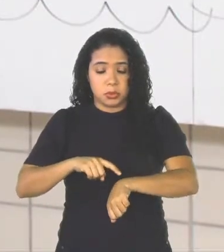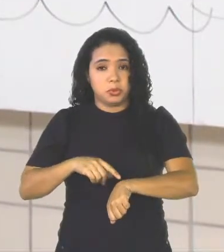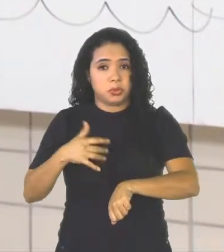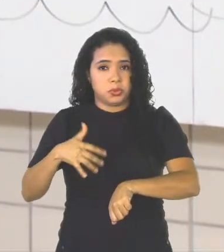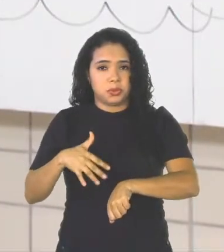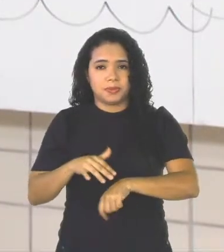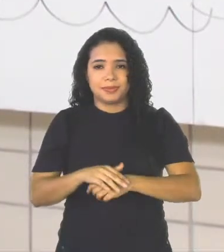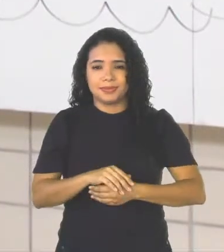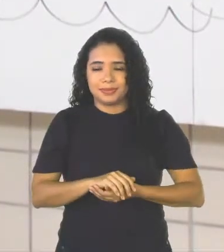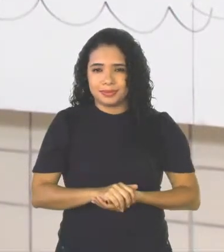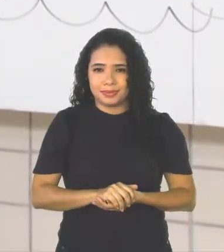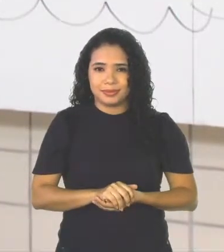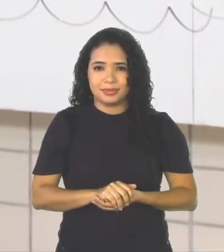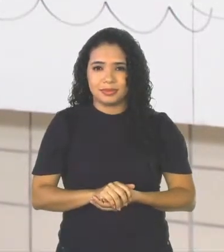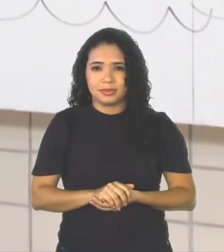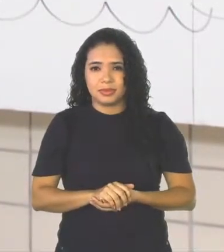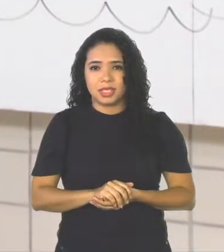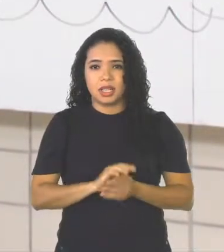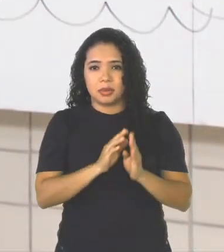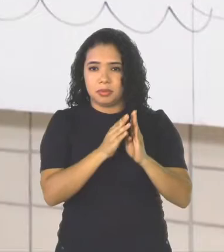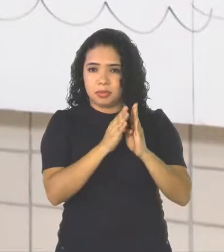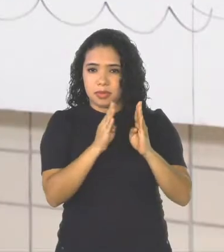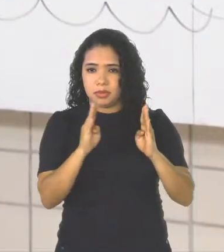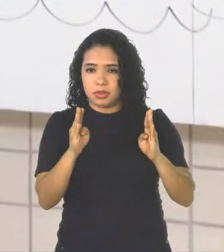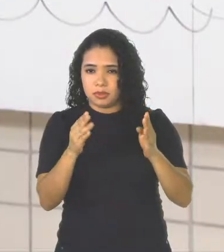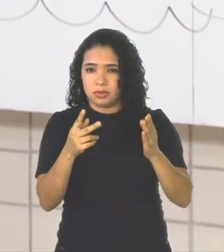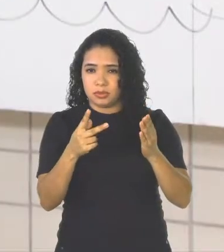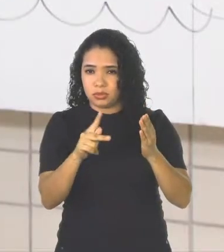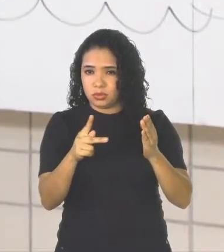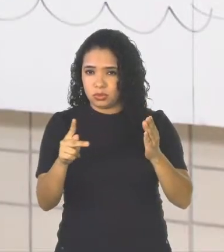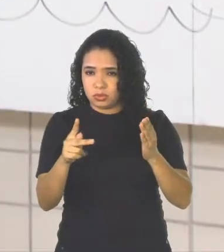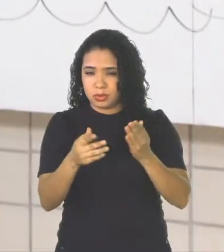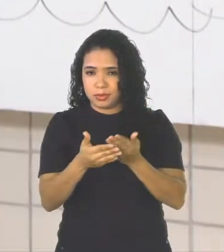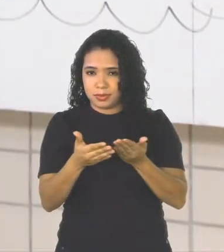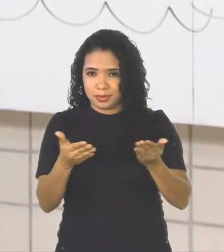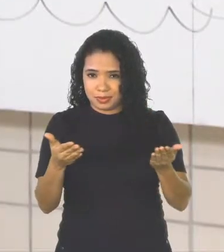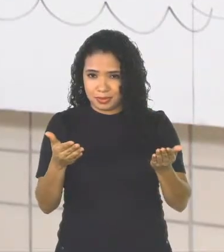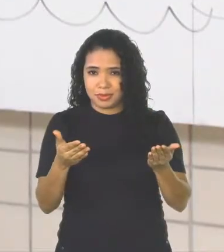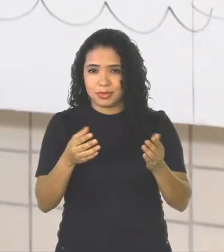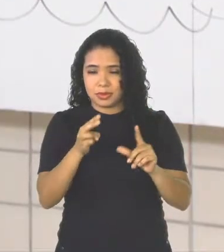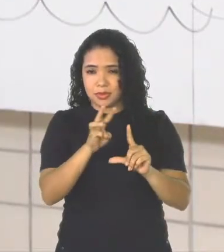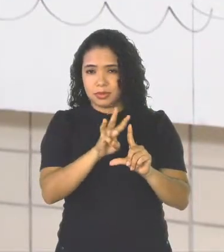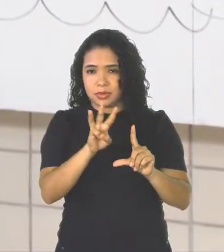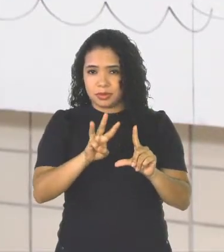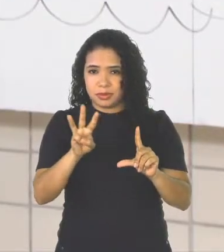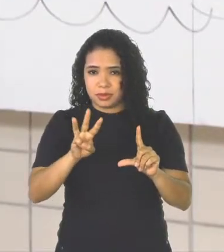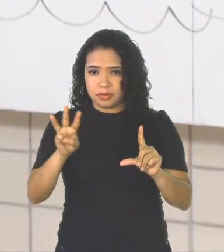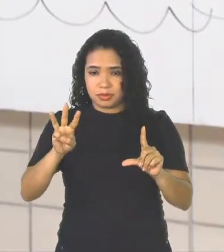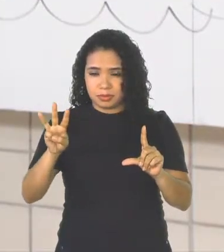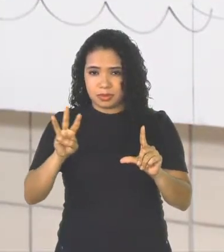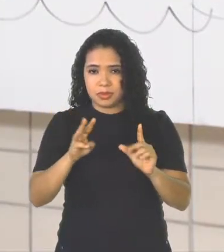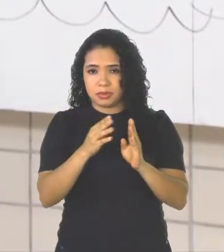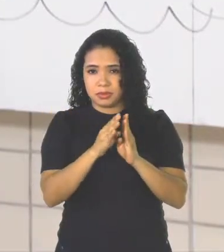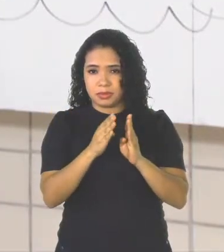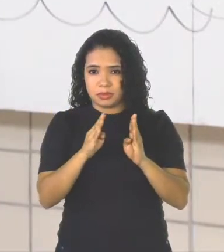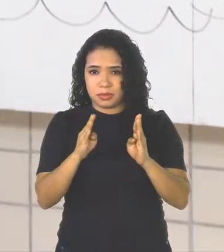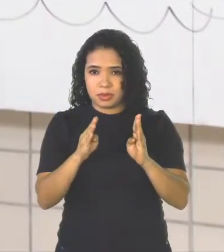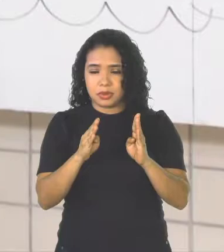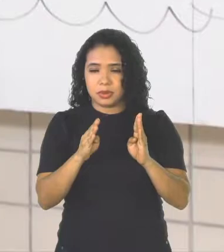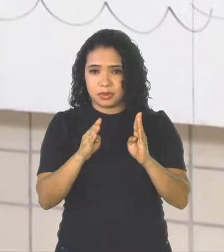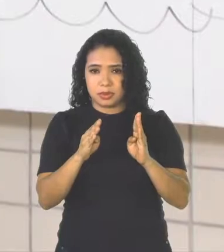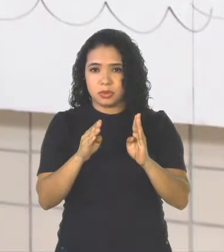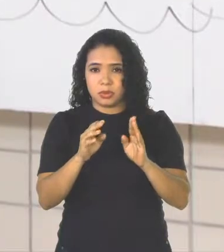Na versão que vocês têm lá na biblioteca, né, quando vocês entrarem lá no link, Biblioteca do 8º ano,